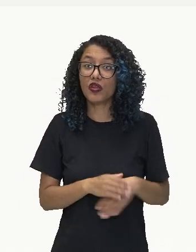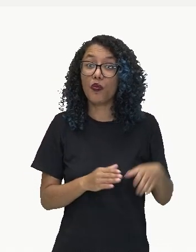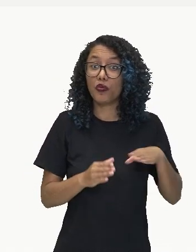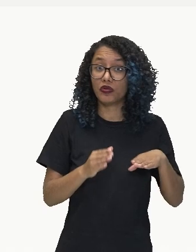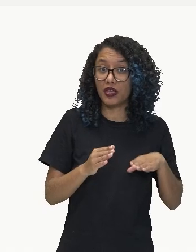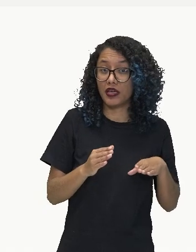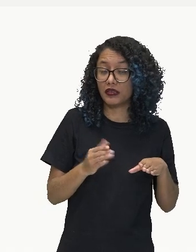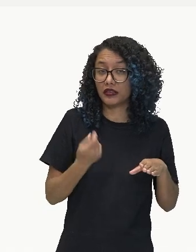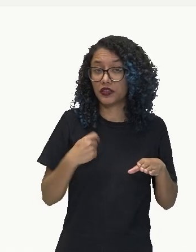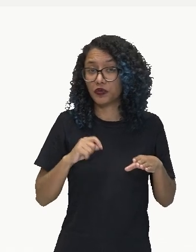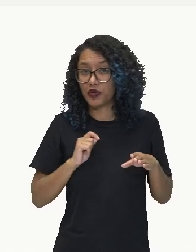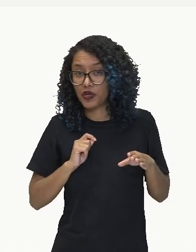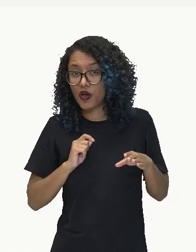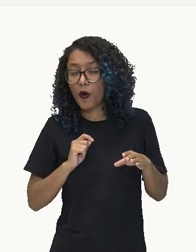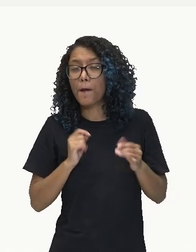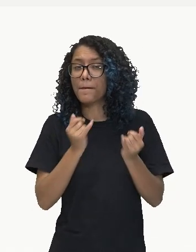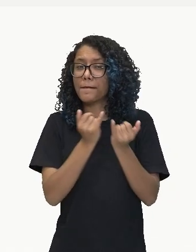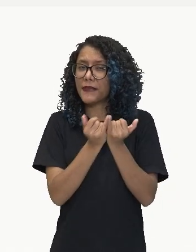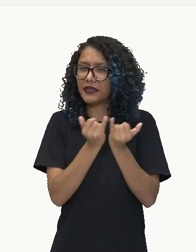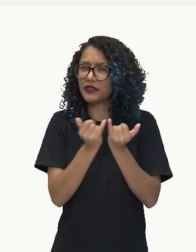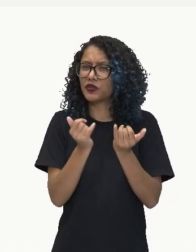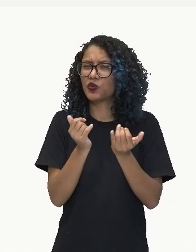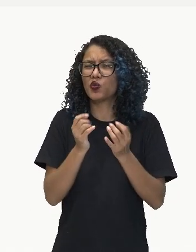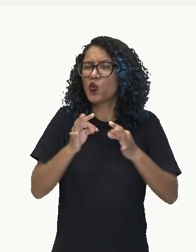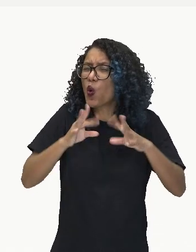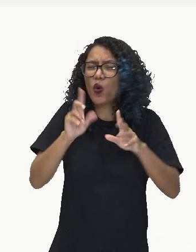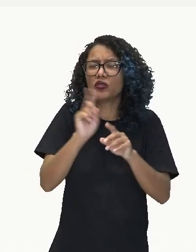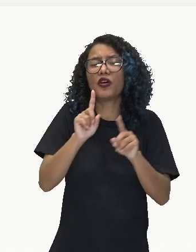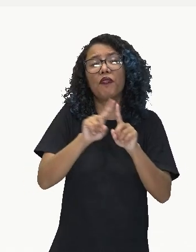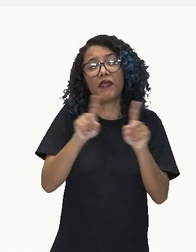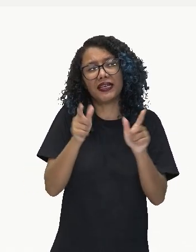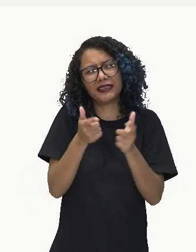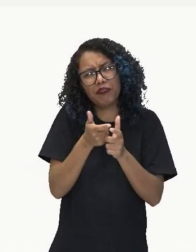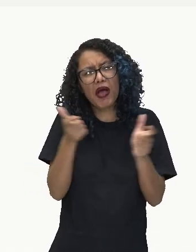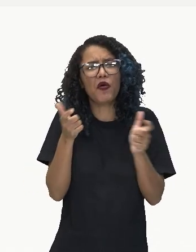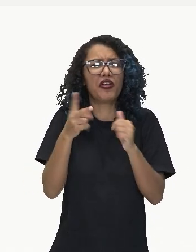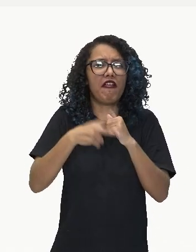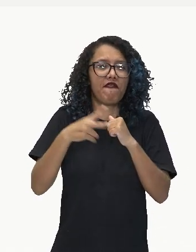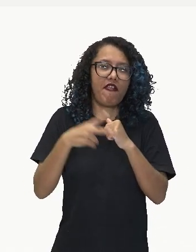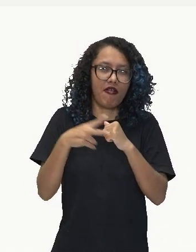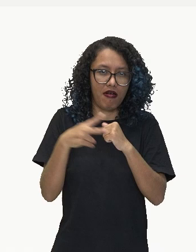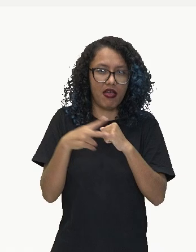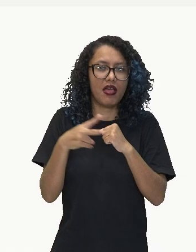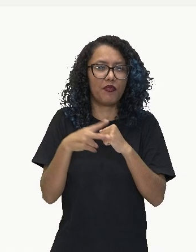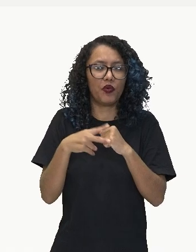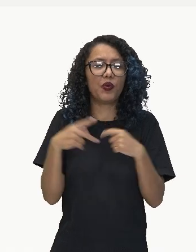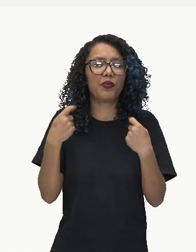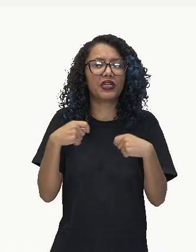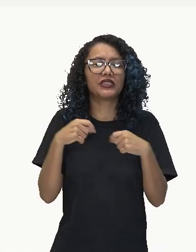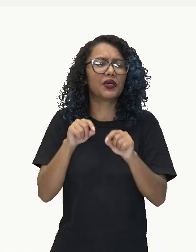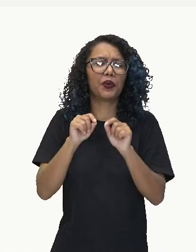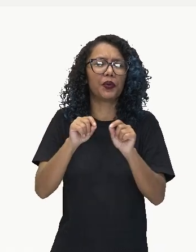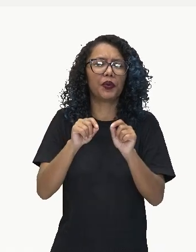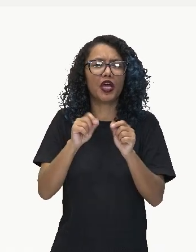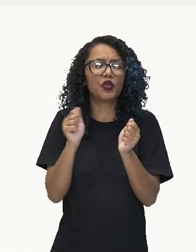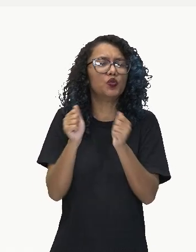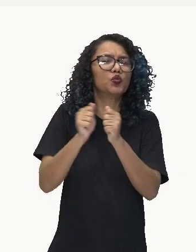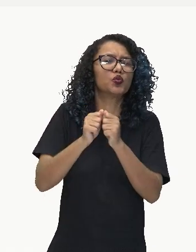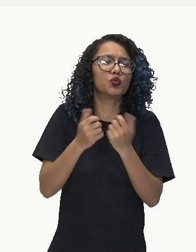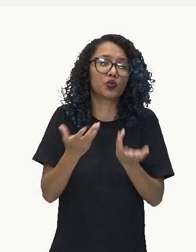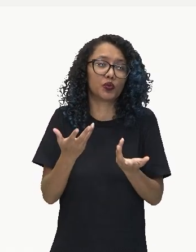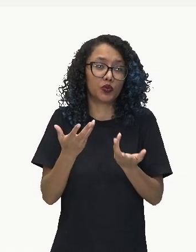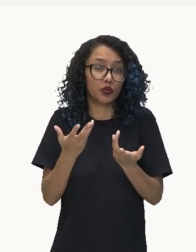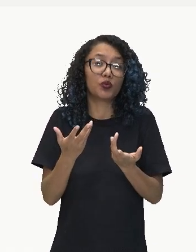alguns verbos, não são todos, né, mas muitos, alguns verbos, eles pedem o uso